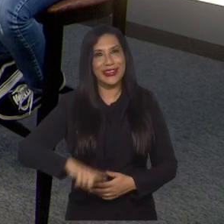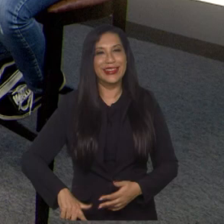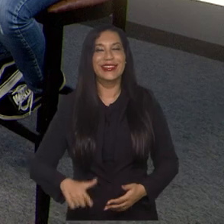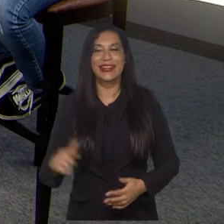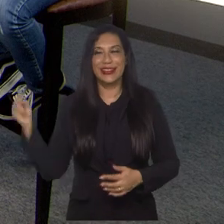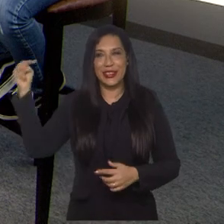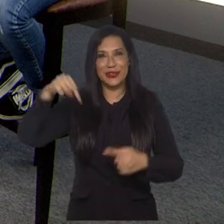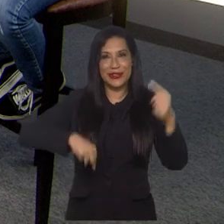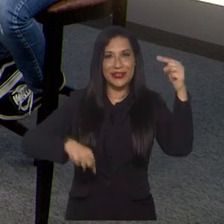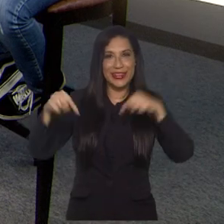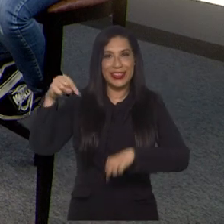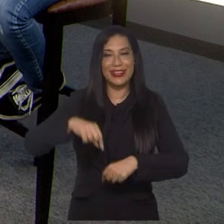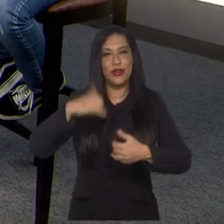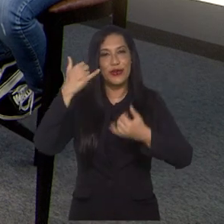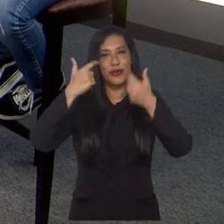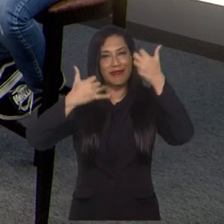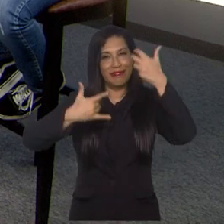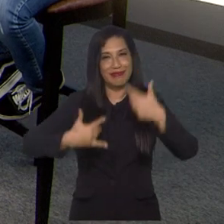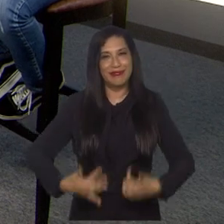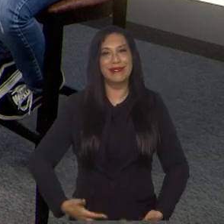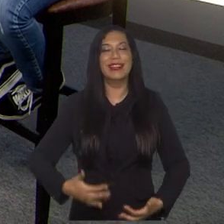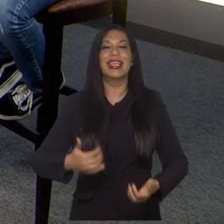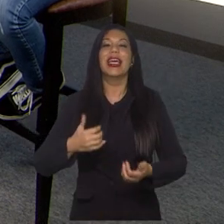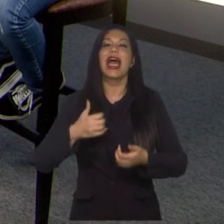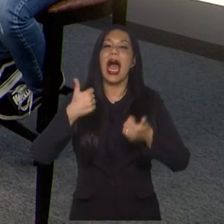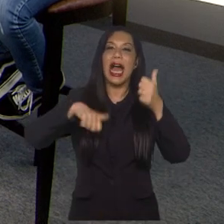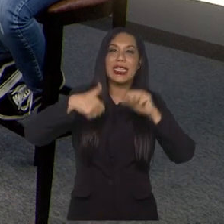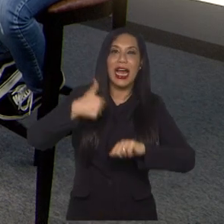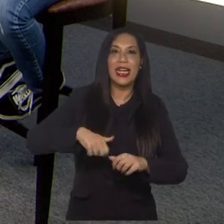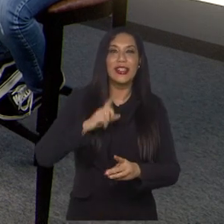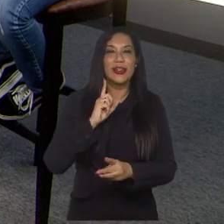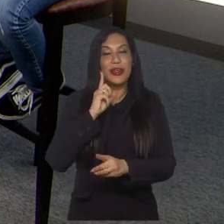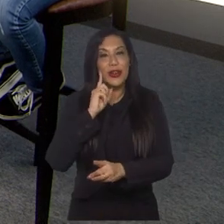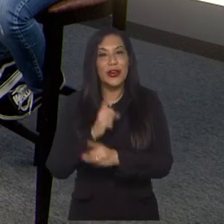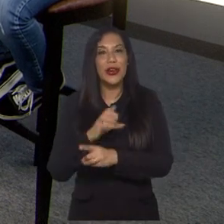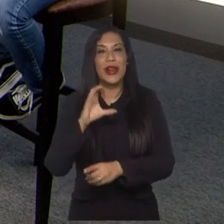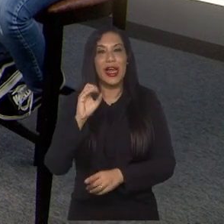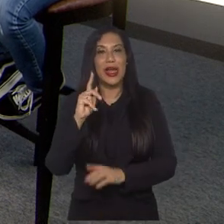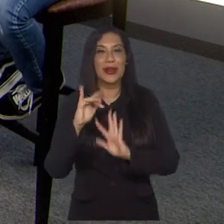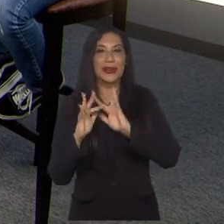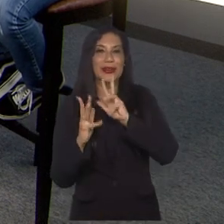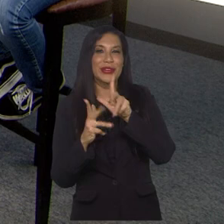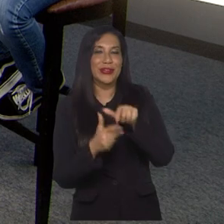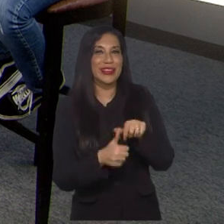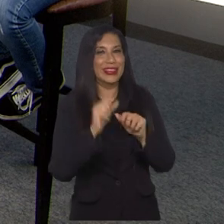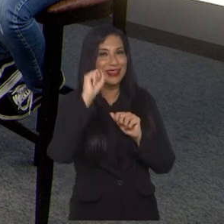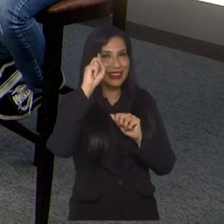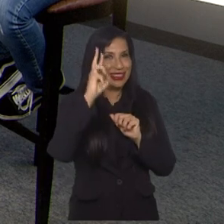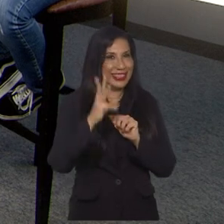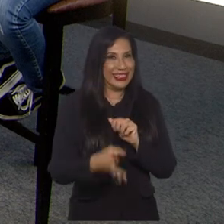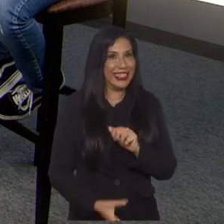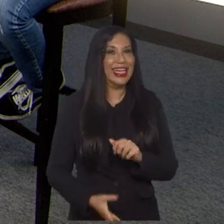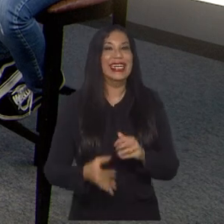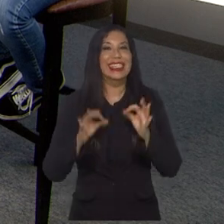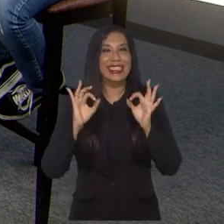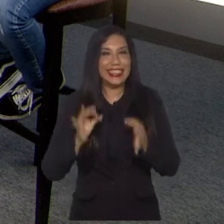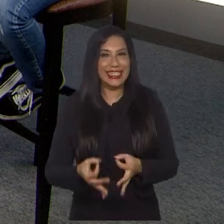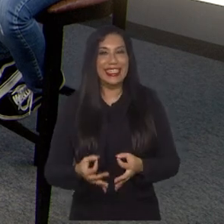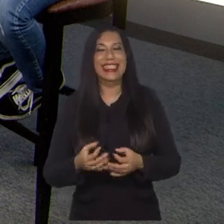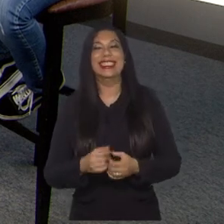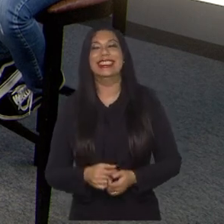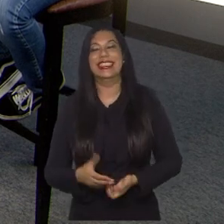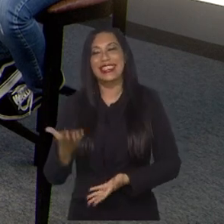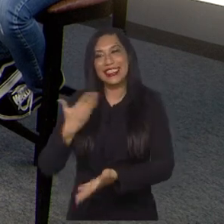pela presença, pelas informações todas. Nos vemos na Copa do Mundo, ali com na certeza. Madrugada. Quem sabe trocar uma mensagem